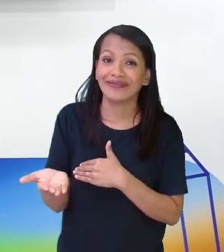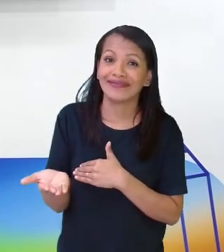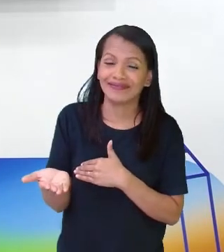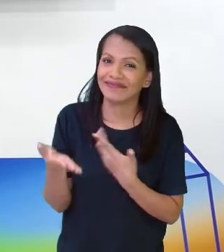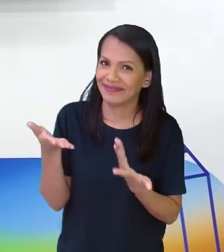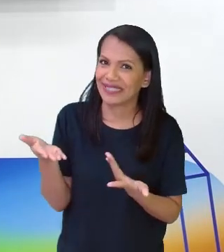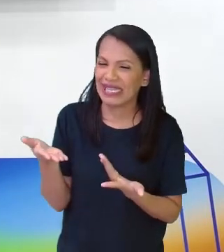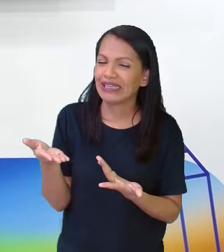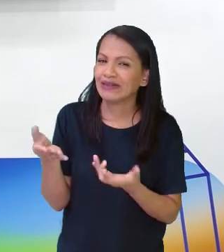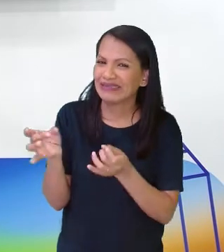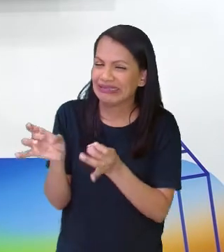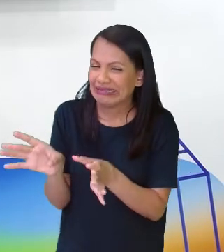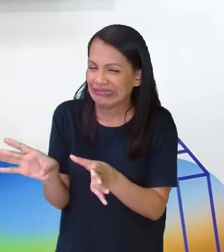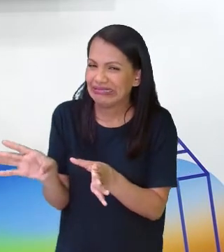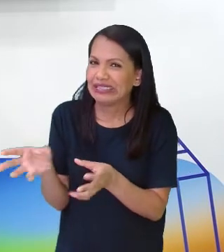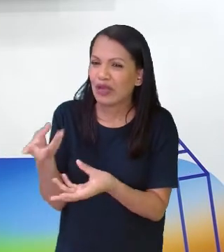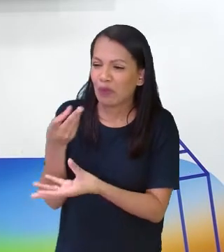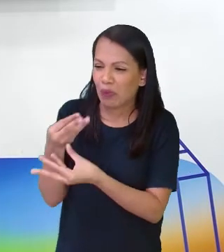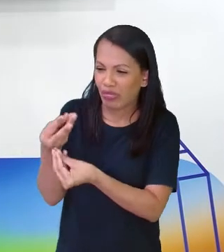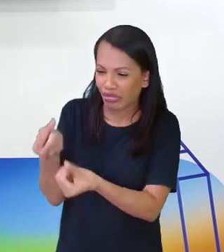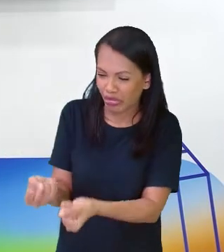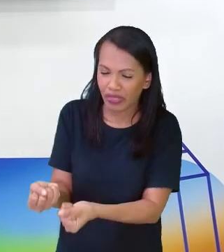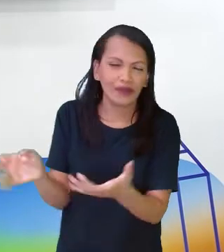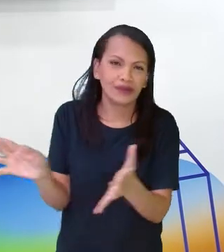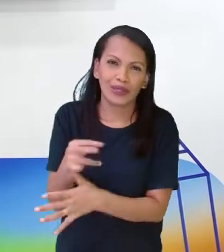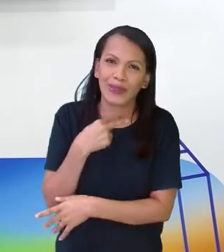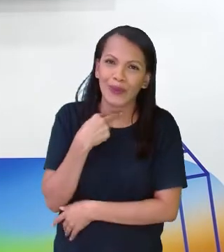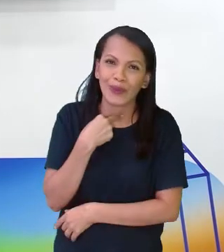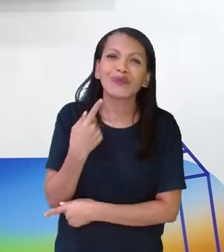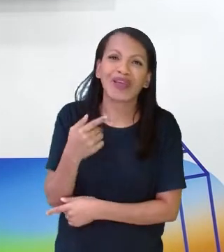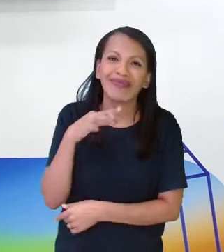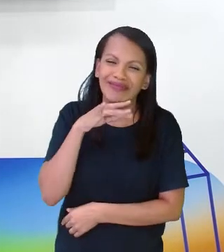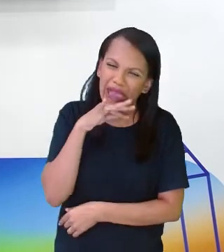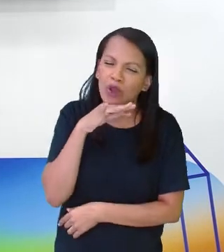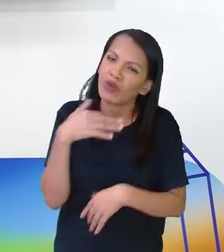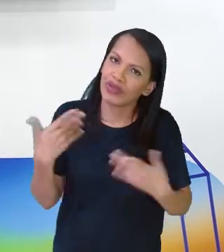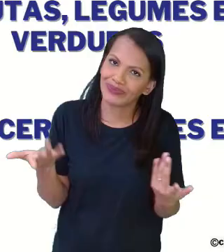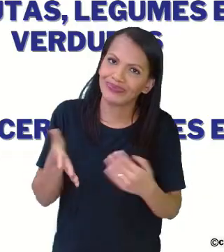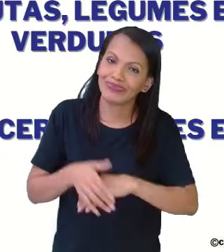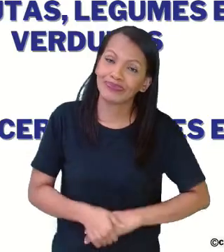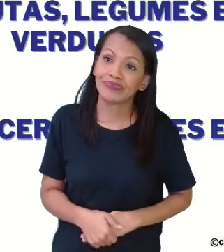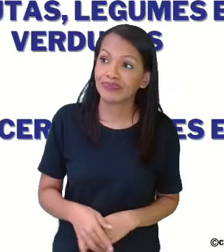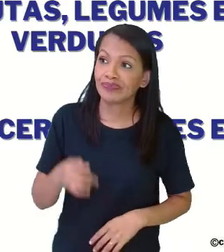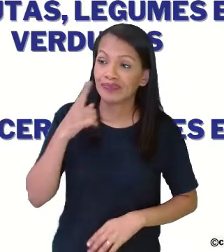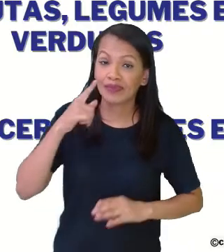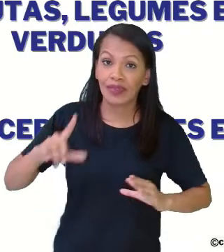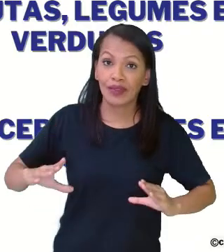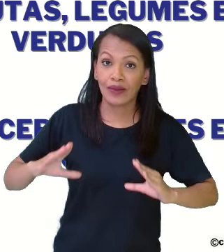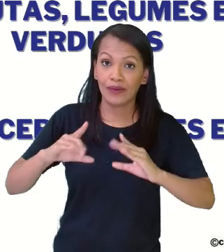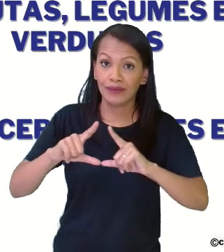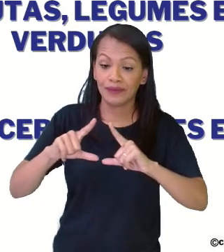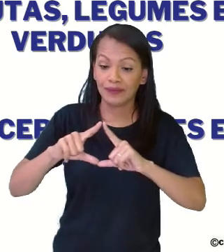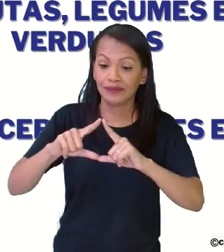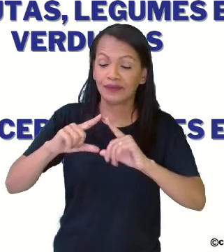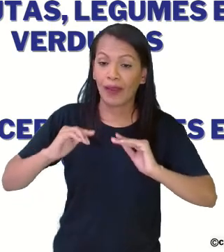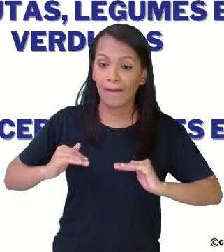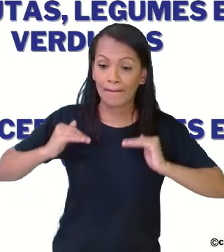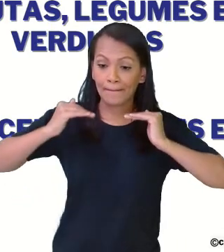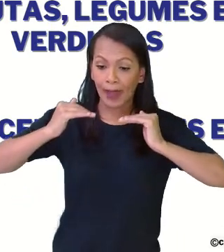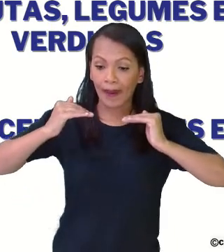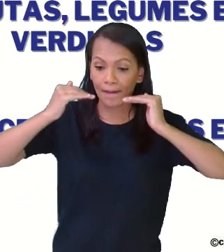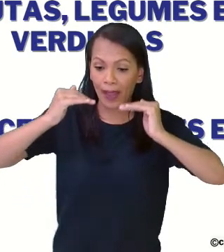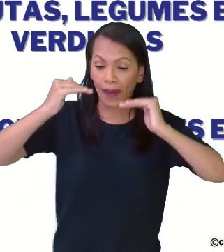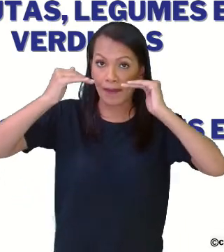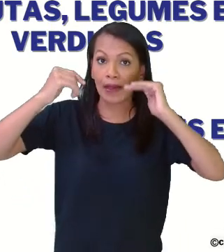Então, preste atenção para isso aí. E aí eu trouxe uma pirâmide para a gente aqui, para a gente observar com relação